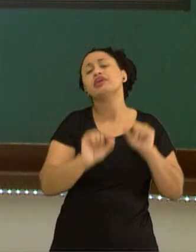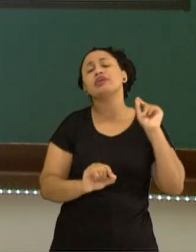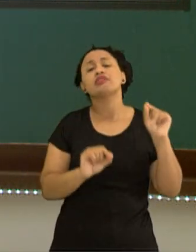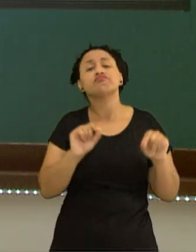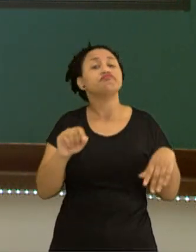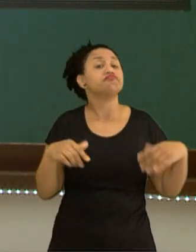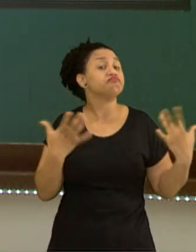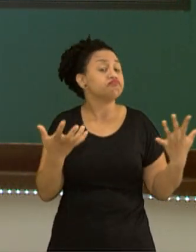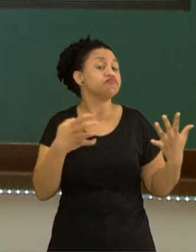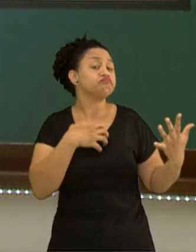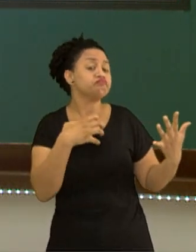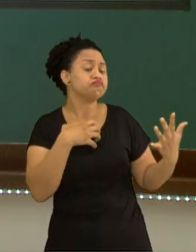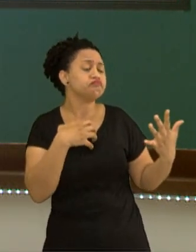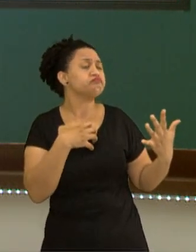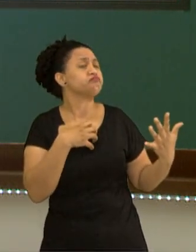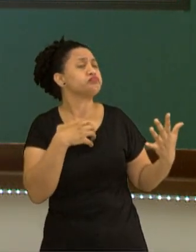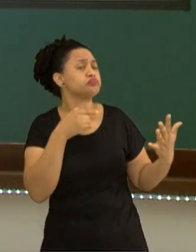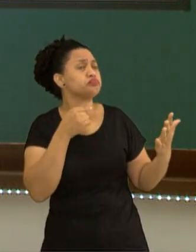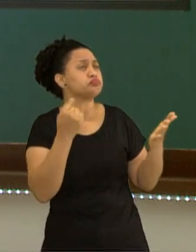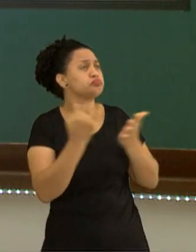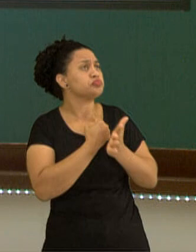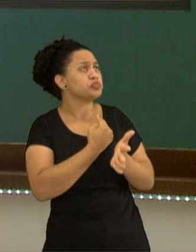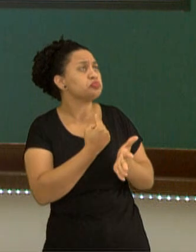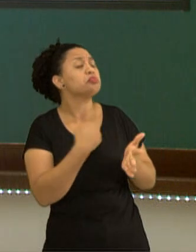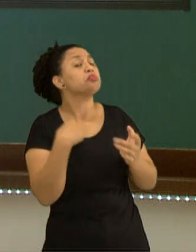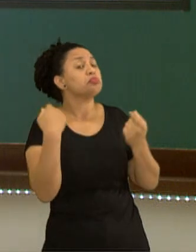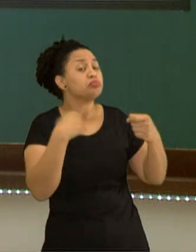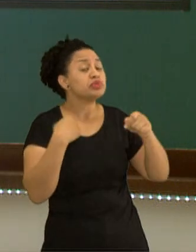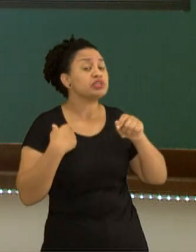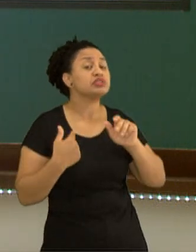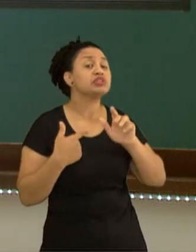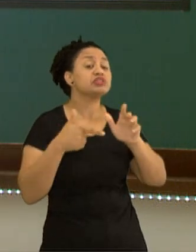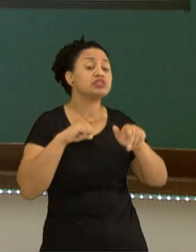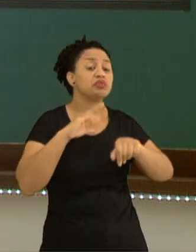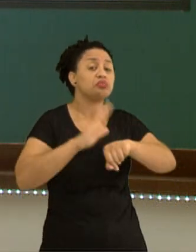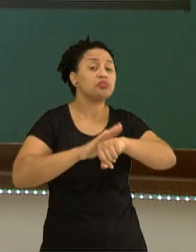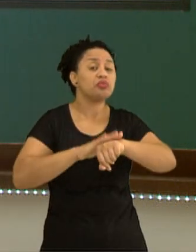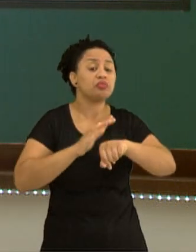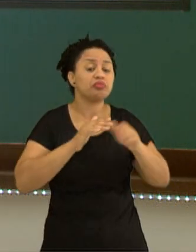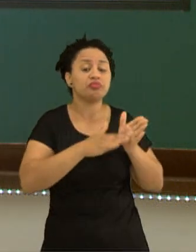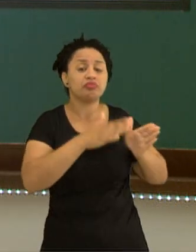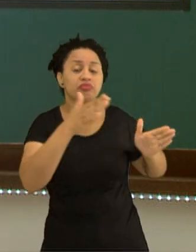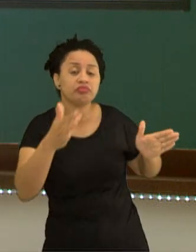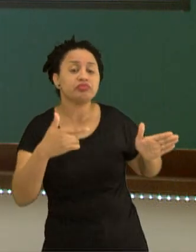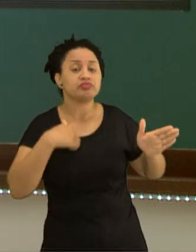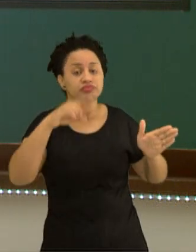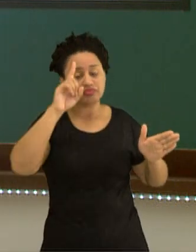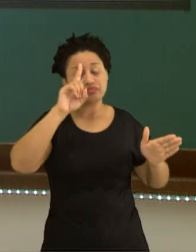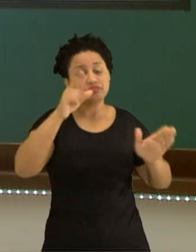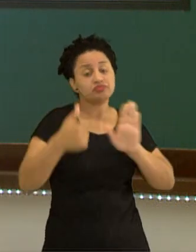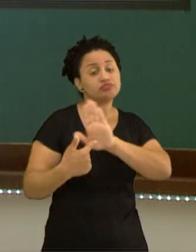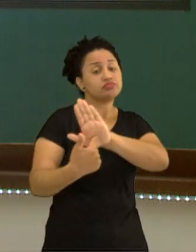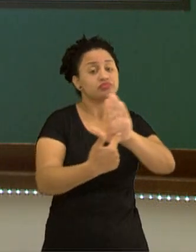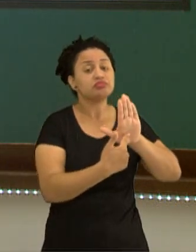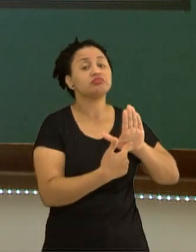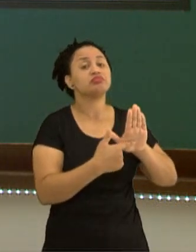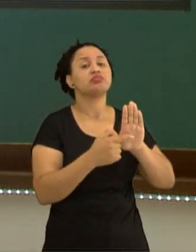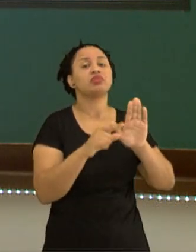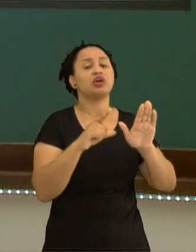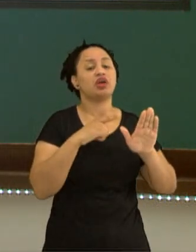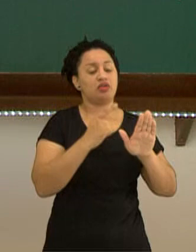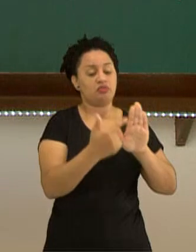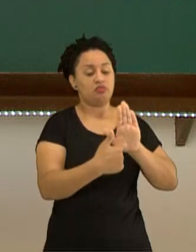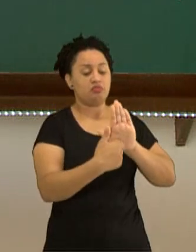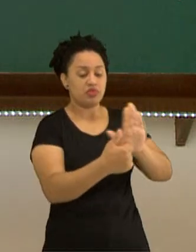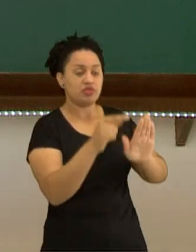ela sentiu, a partir dessa pergunta, a necessidade de criar um momento na sua rotina para apresentar para o